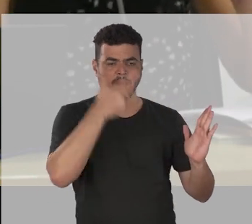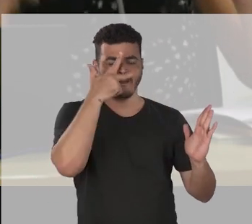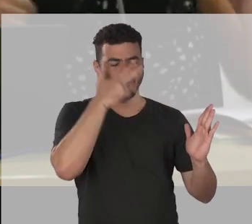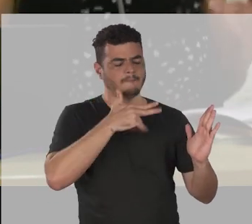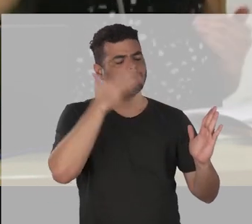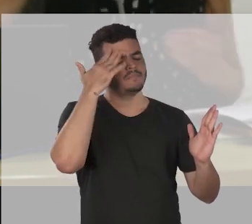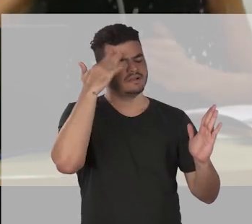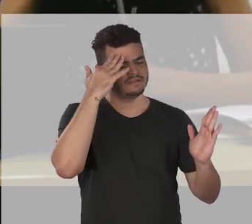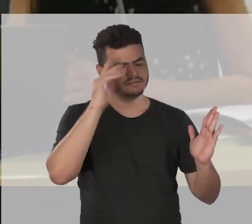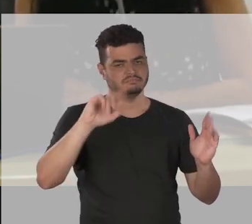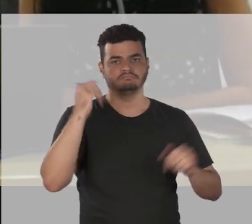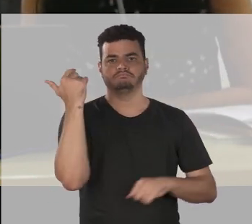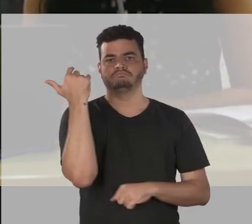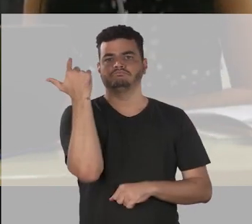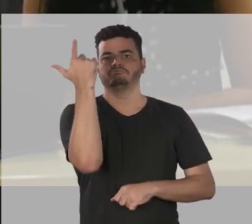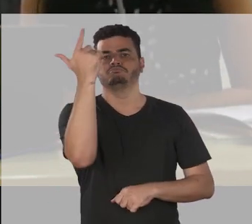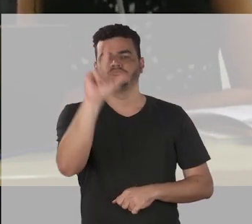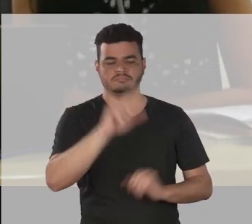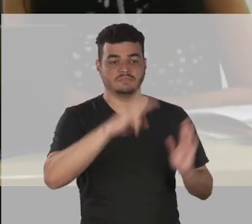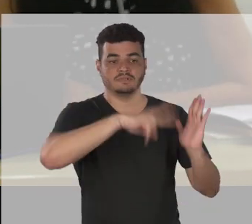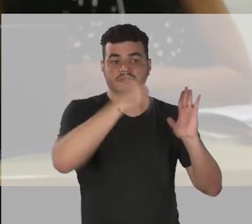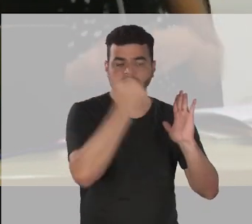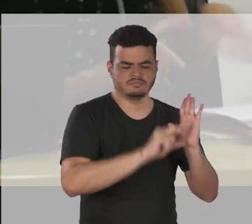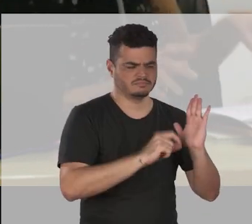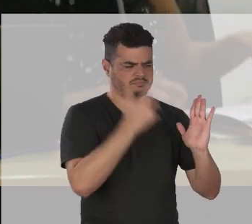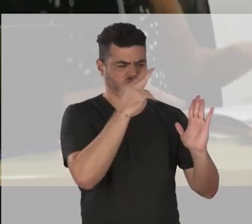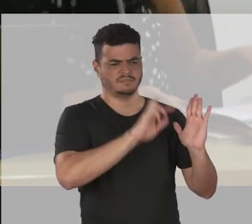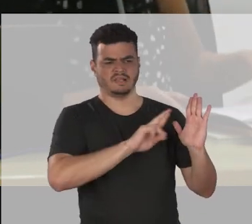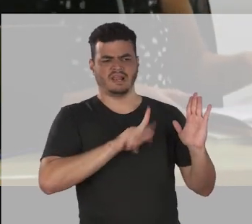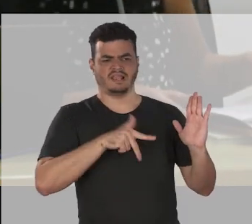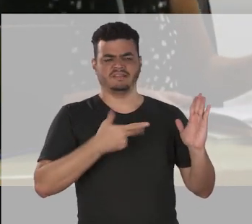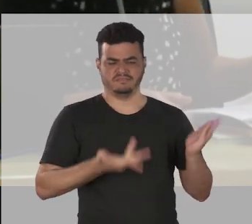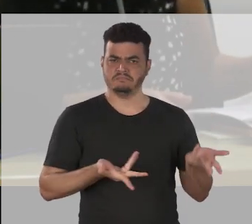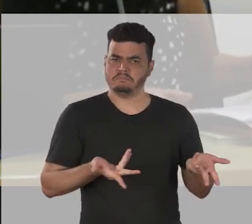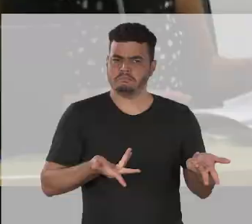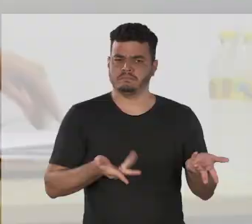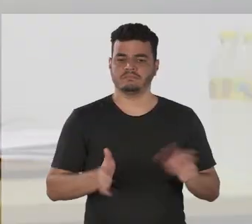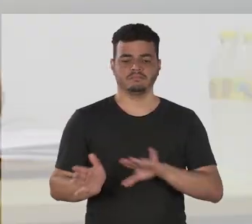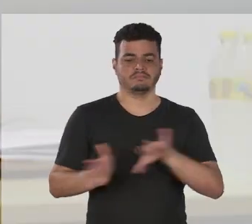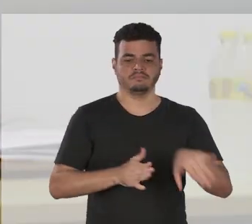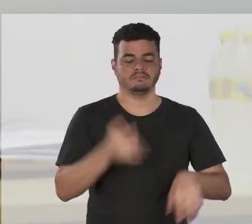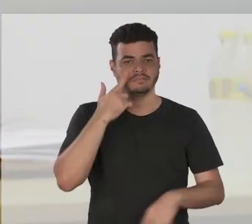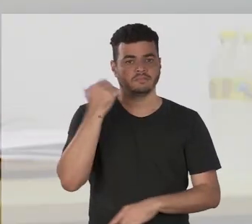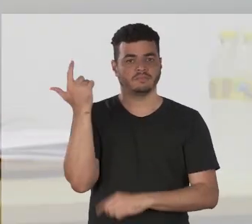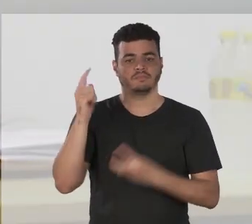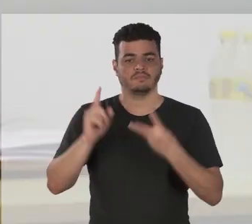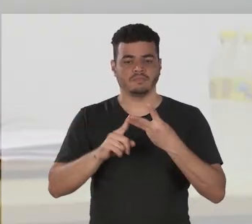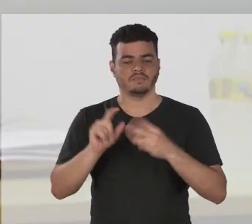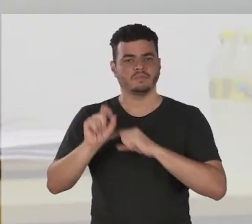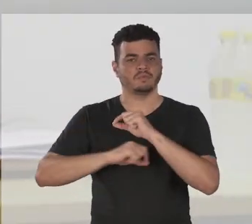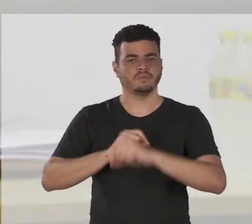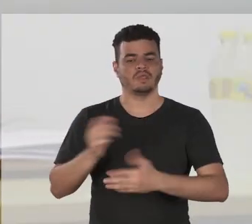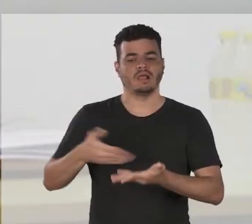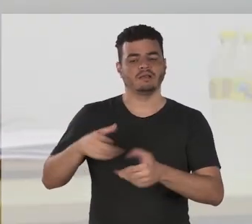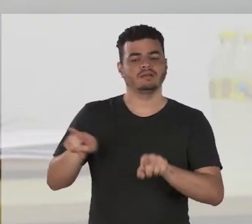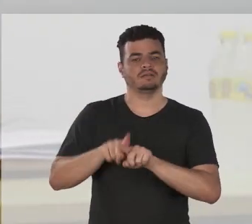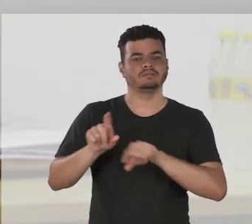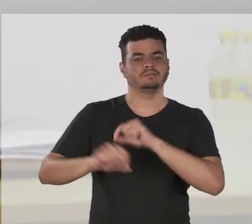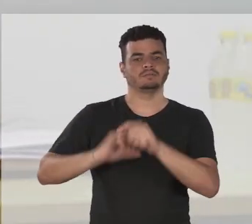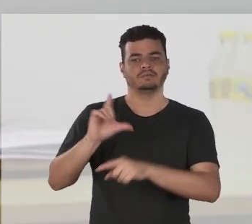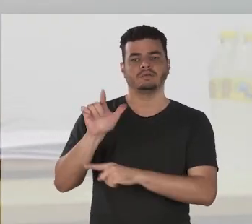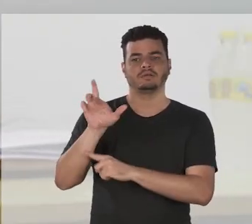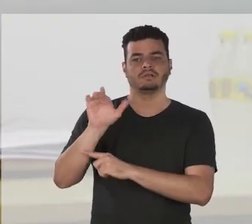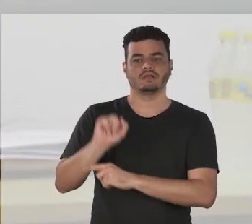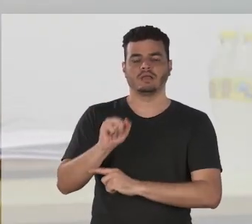por aqui veio numa nova leitura. E, por último, Clara e o Homem da Janela, que também eu